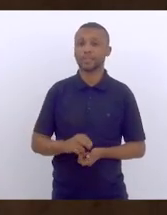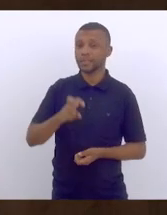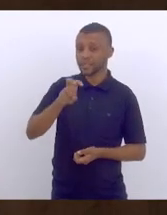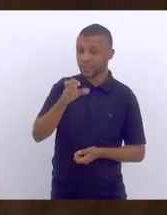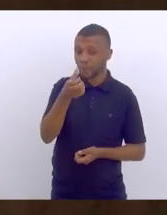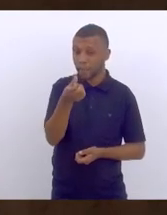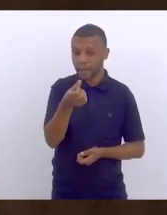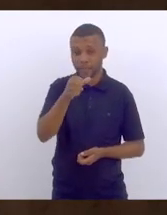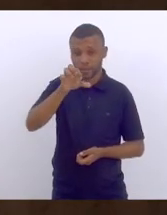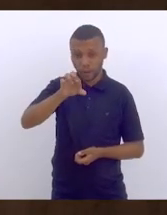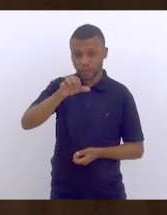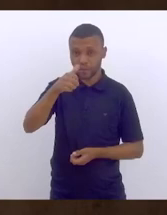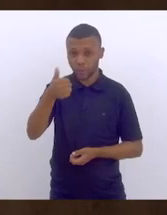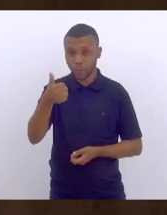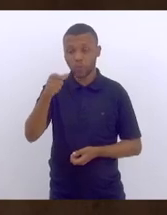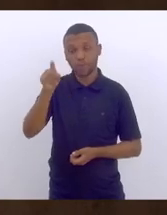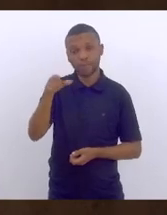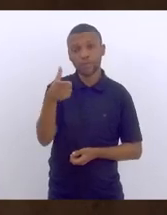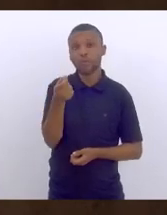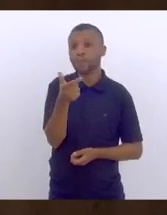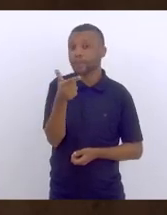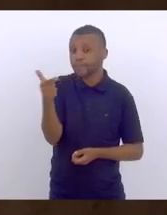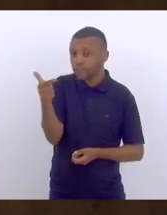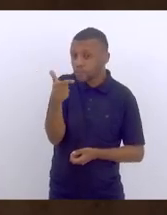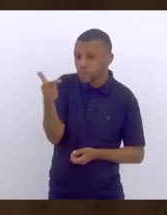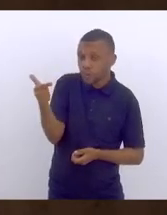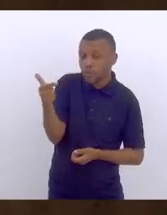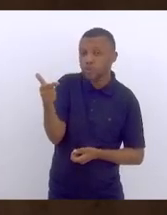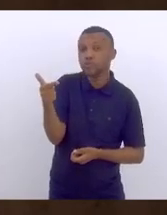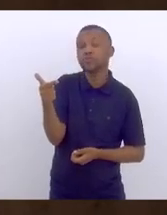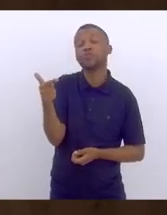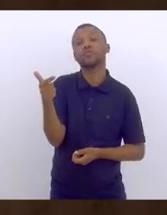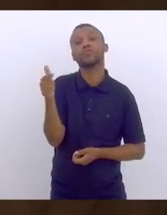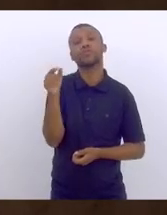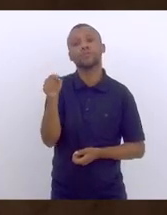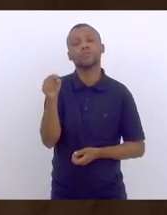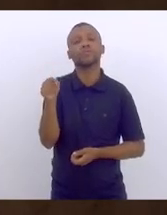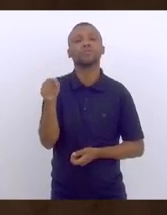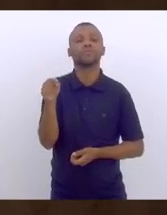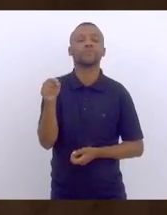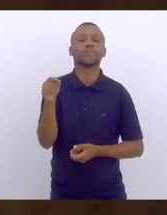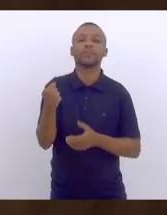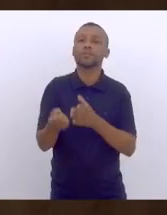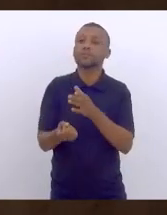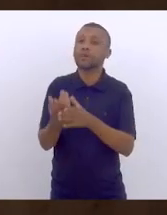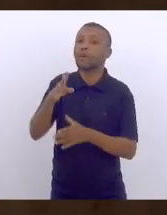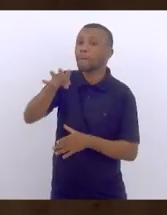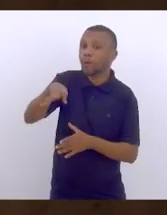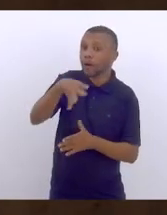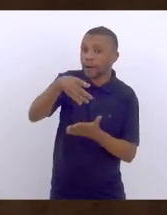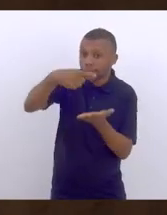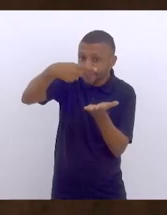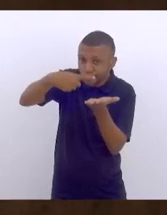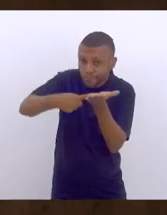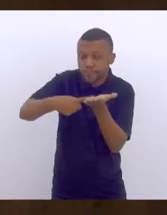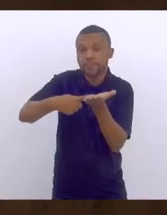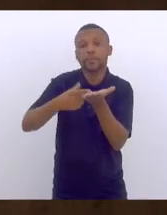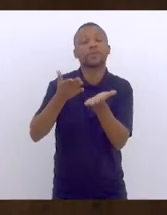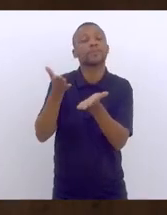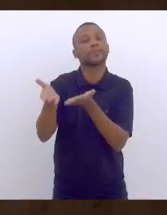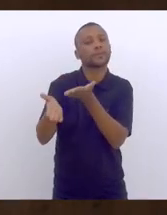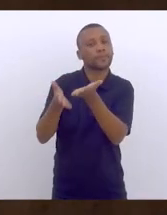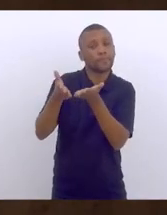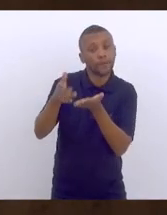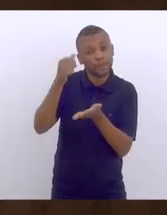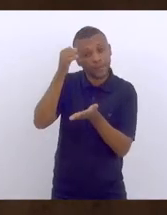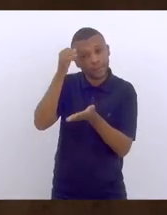5691 de 22, de autoria da deputada Tia Ju, institui o Programa de Prevenção e Tratamento do Câncer de Cólon